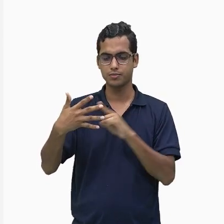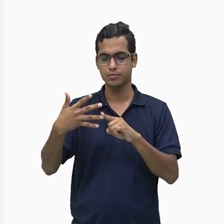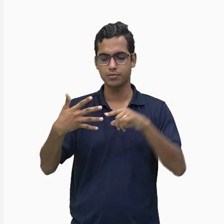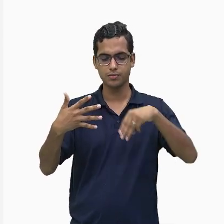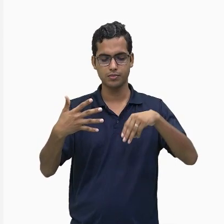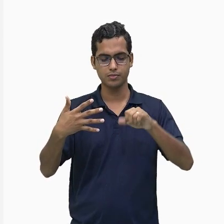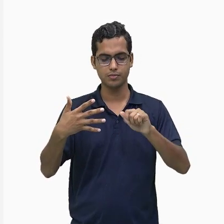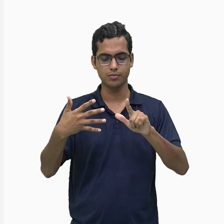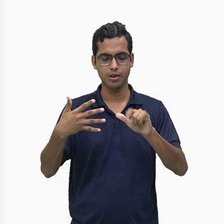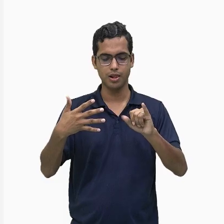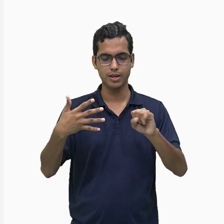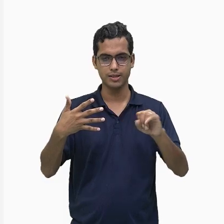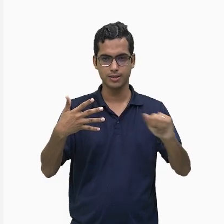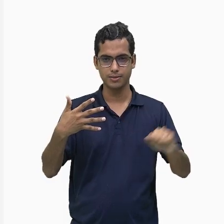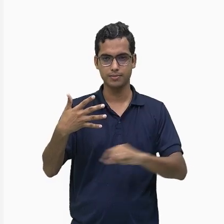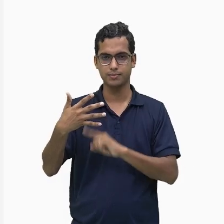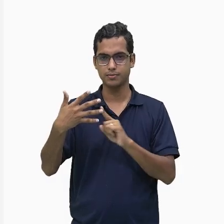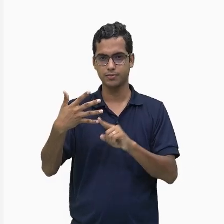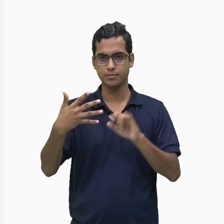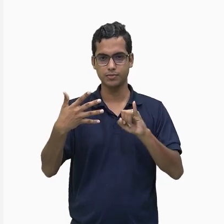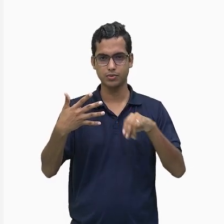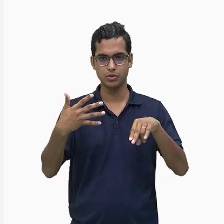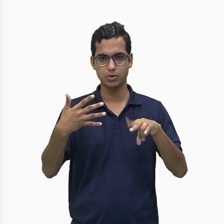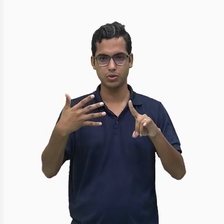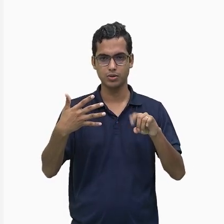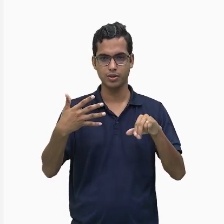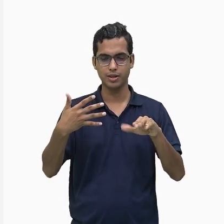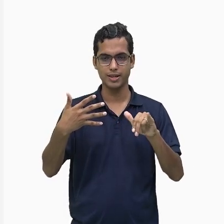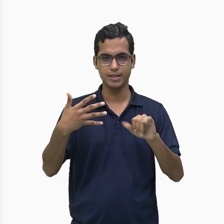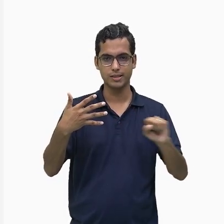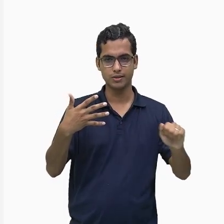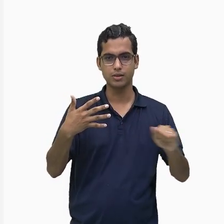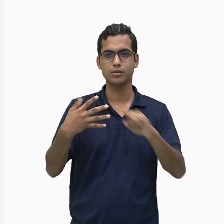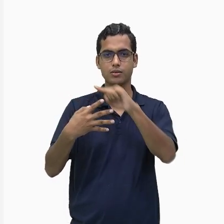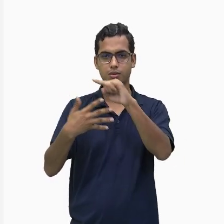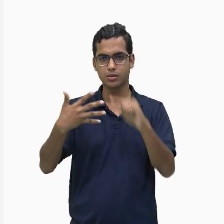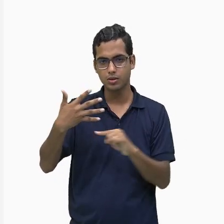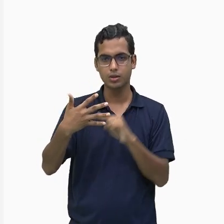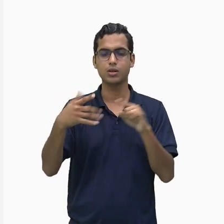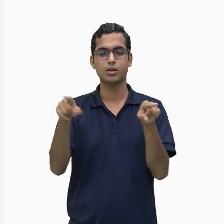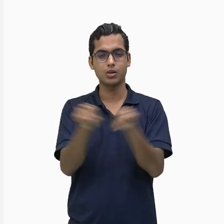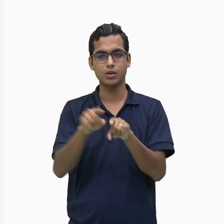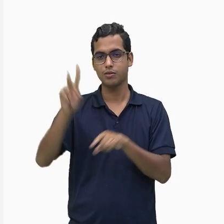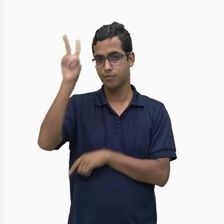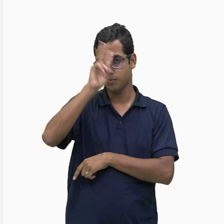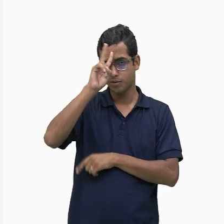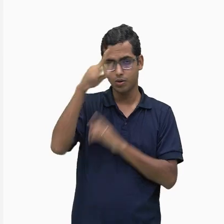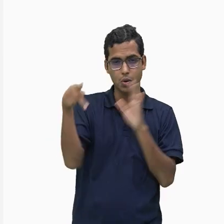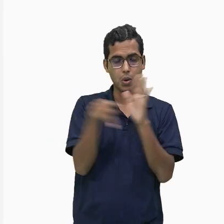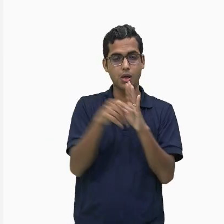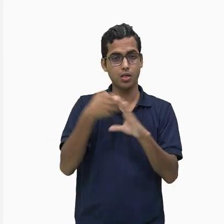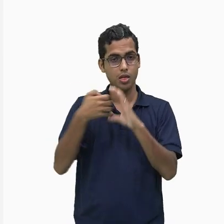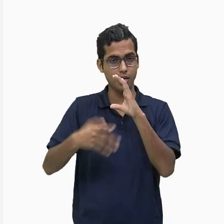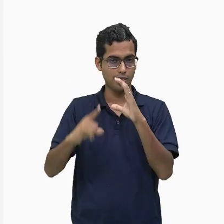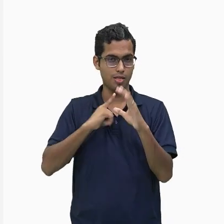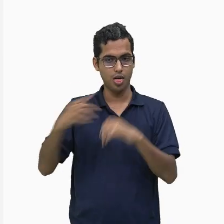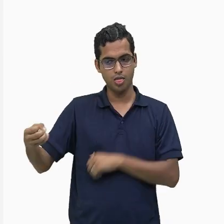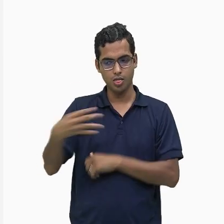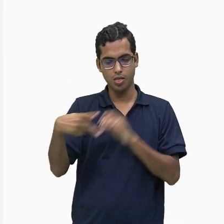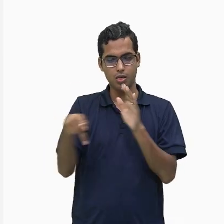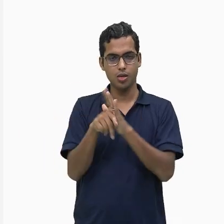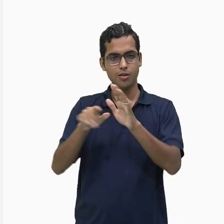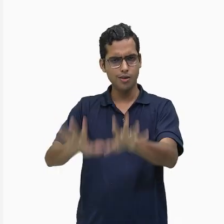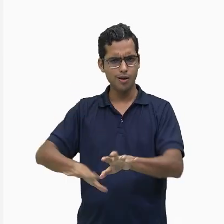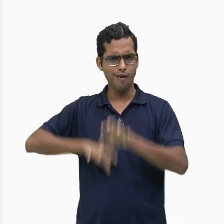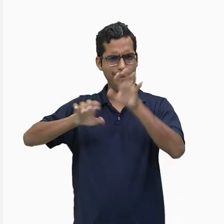aí os novos tigres asiáticos, tá bom? Então, a gente também tem que relembrar aí essas características dos tigres